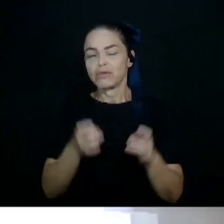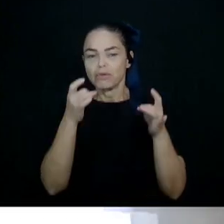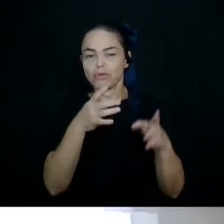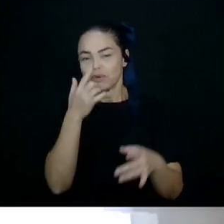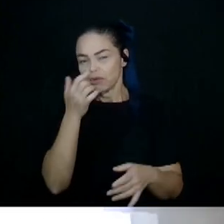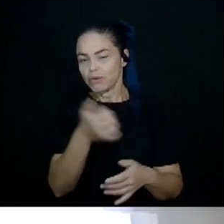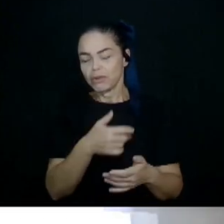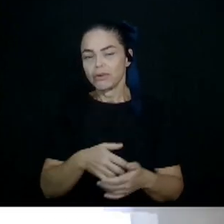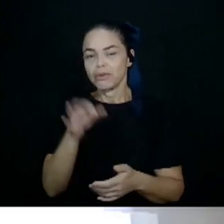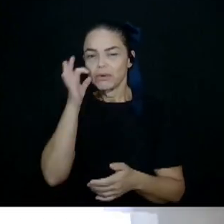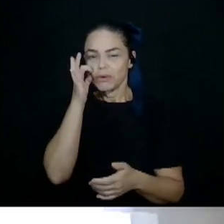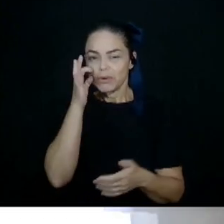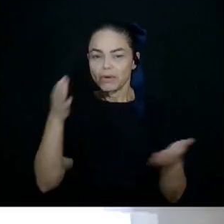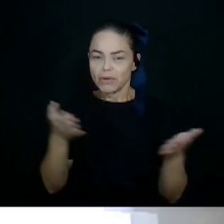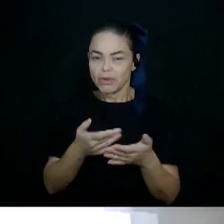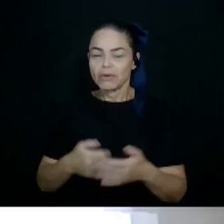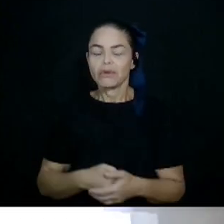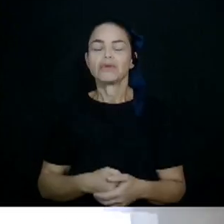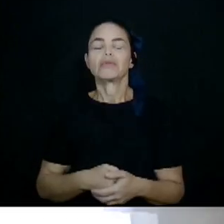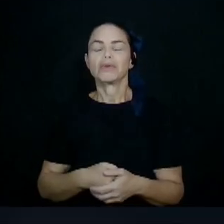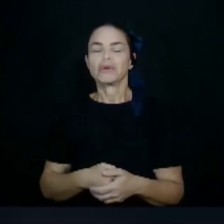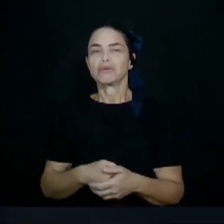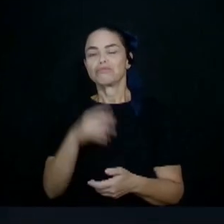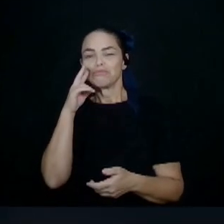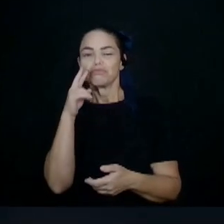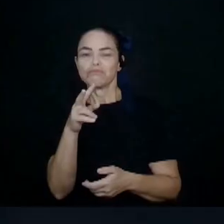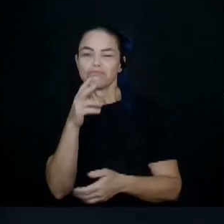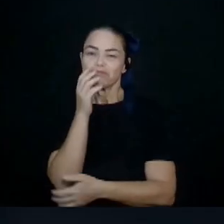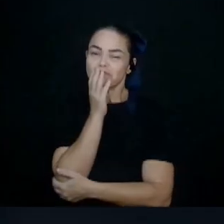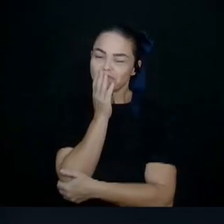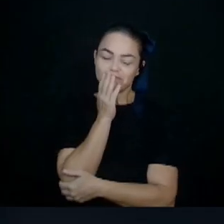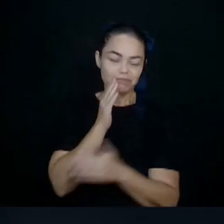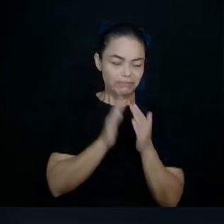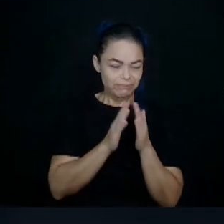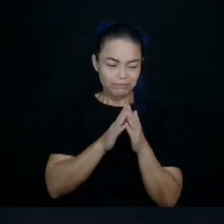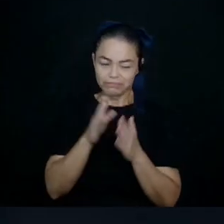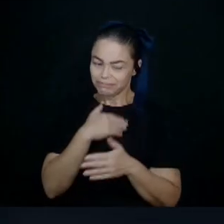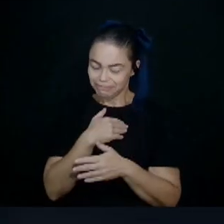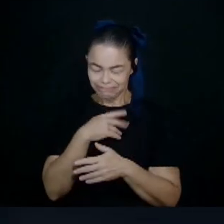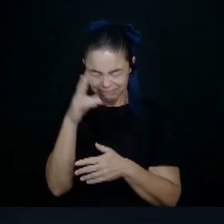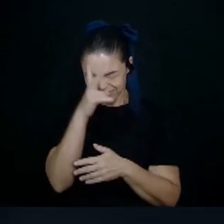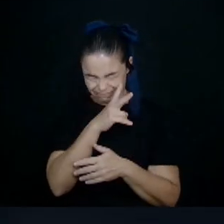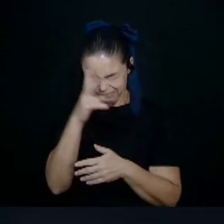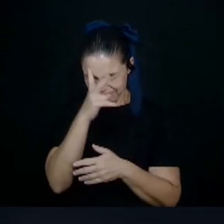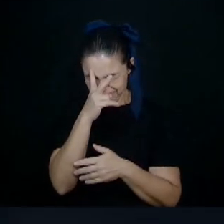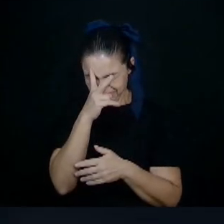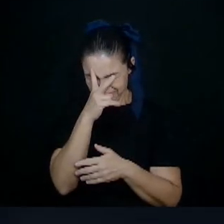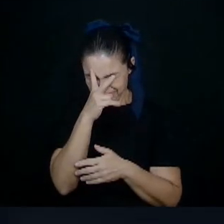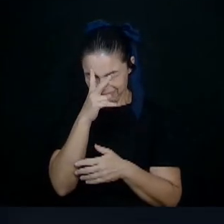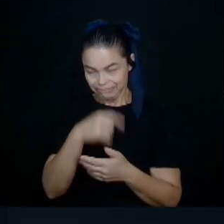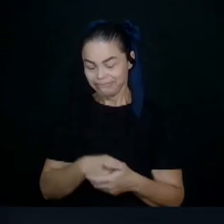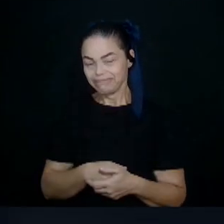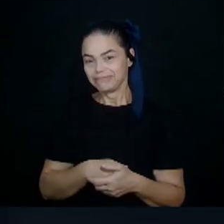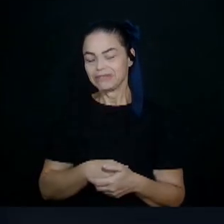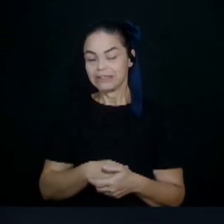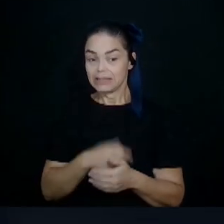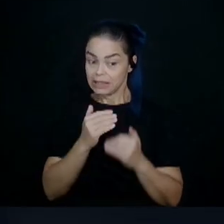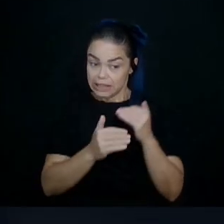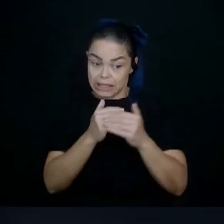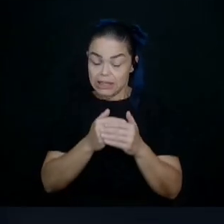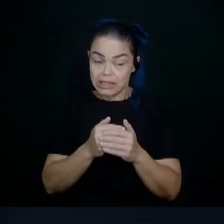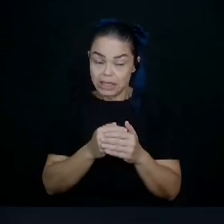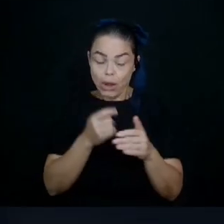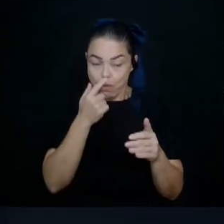assistindo a gente agora, de repente deu uma olhadinha assim em casa, falou, nossa, mas e agora? Será que eu estou desenvolvendo, né,